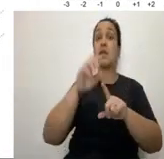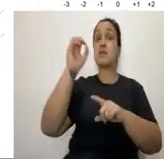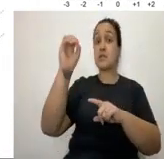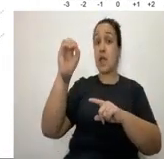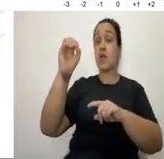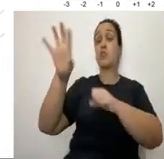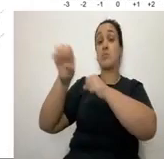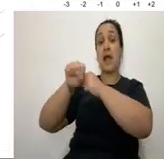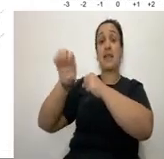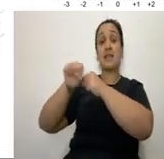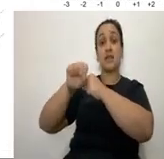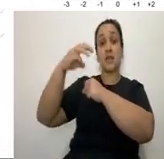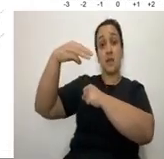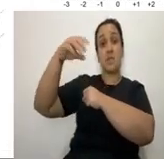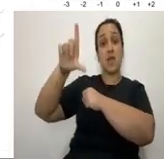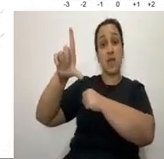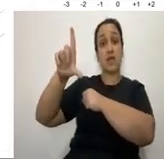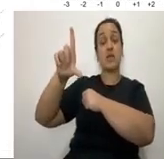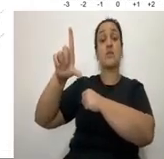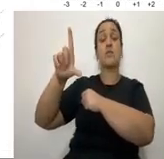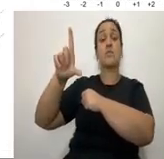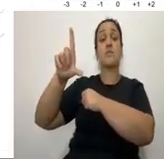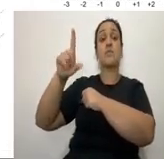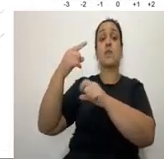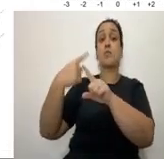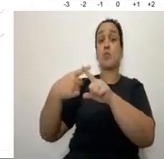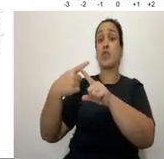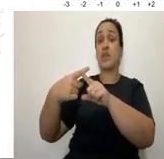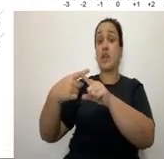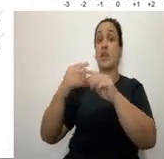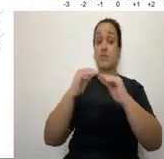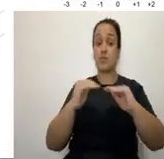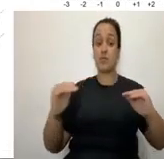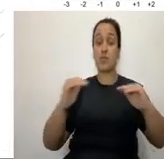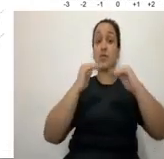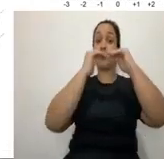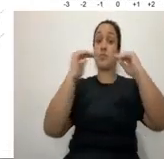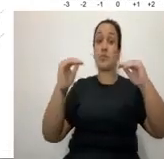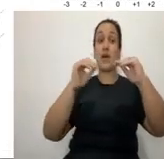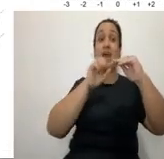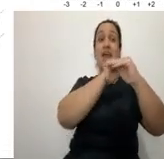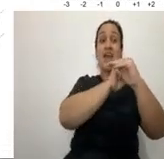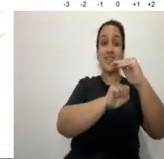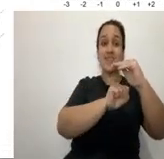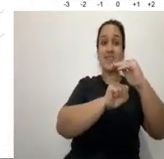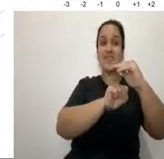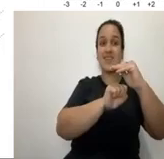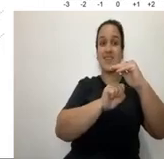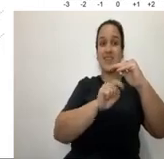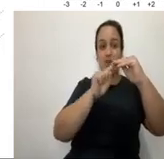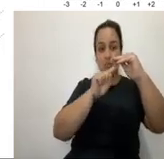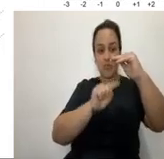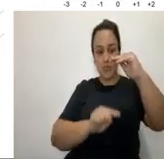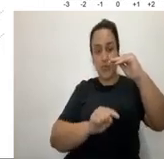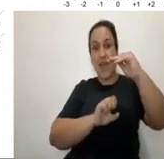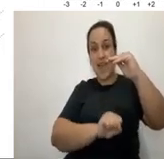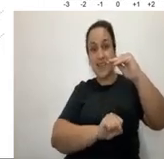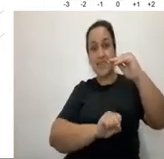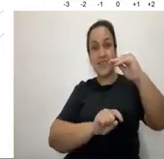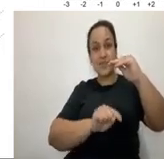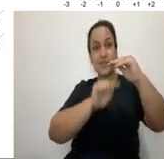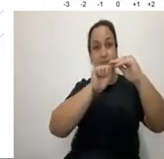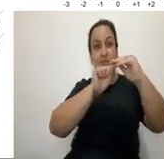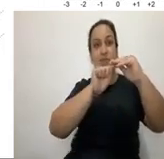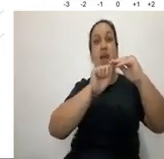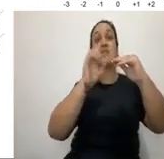S. Também é 0 o número quântico magnético, porque ele está no subnível S, só tem o número quântico